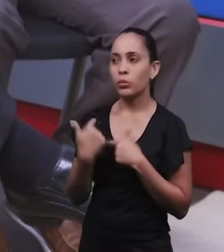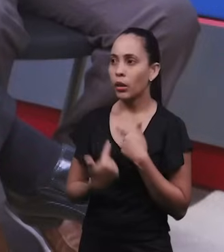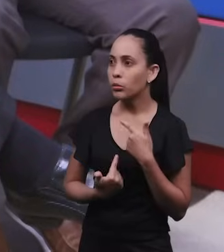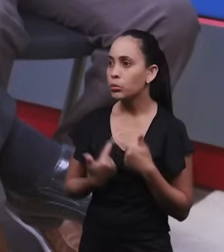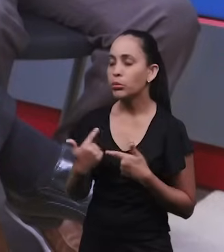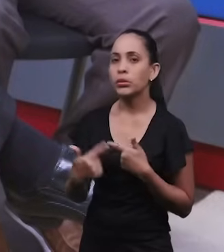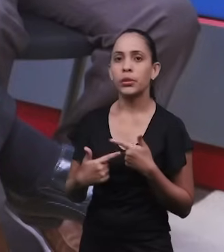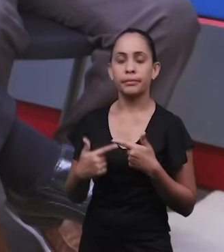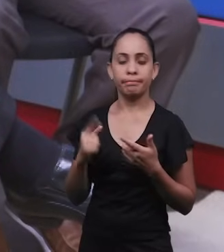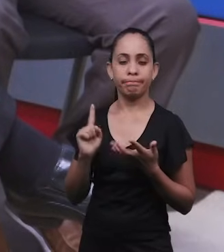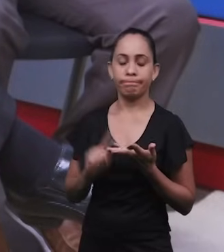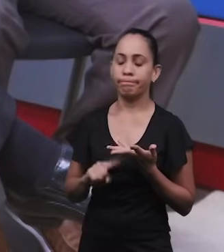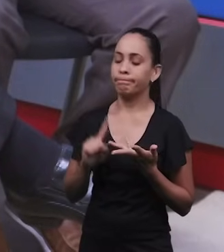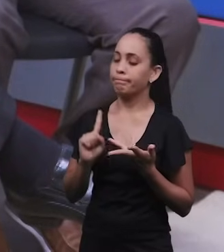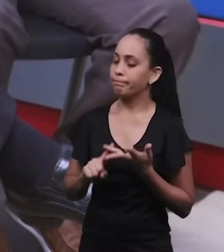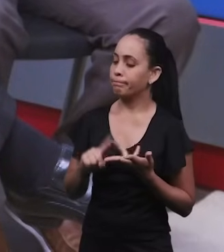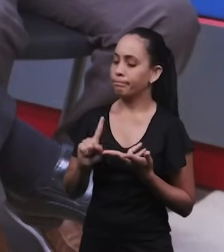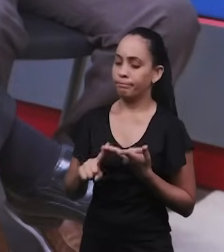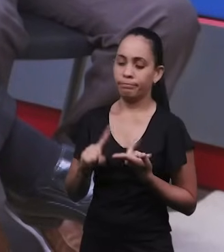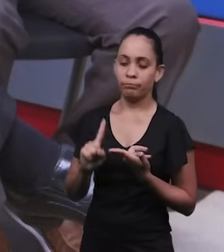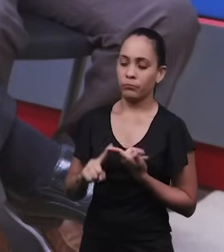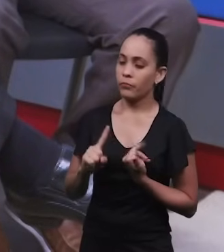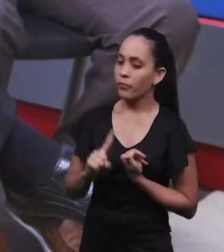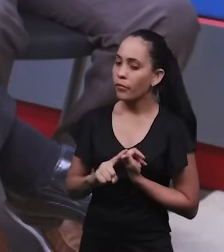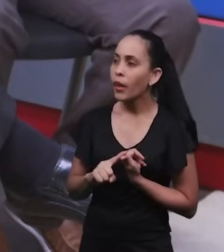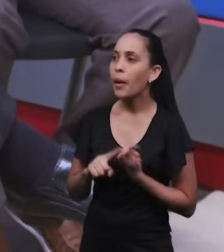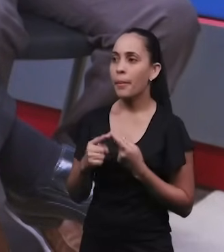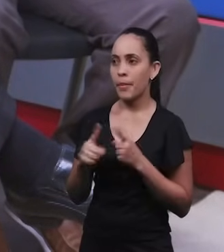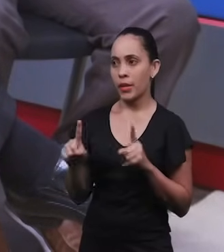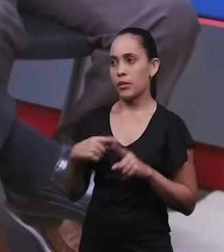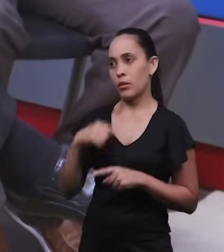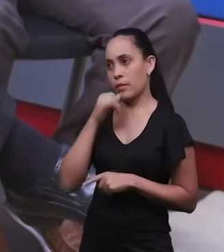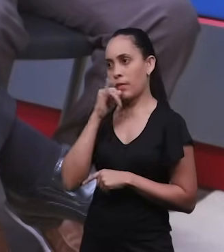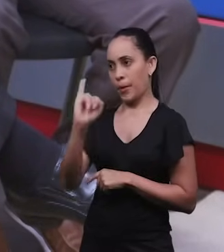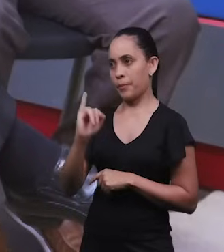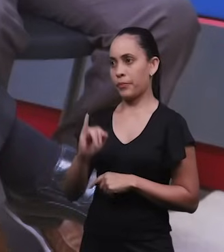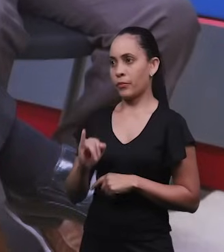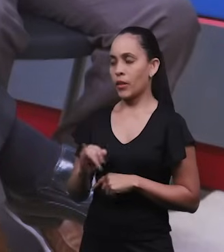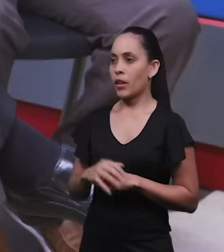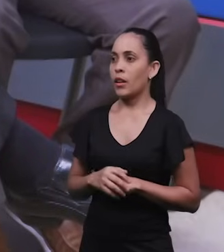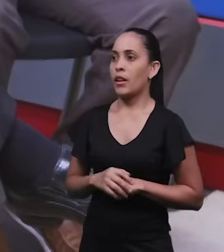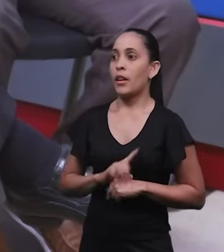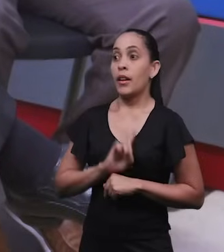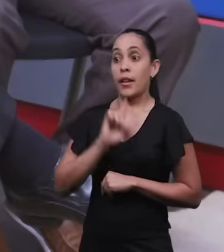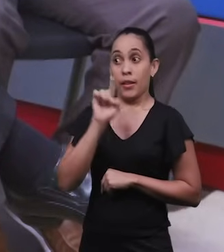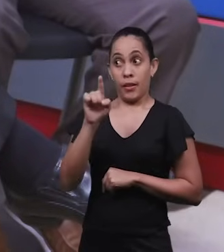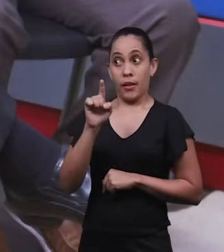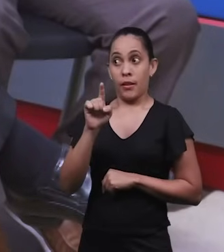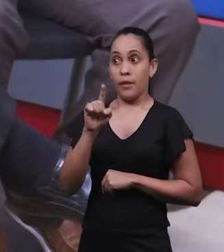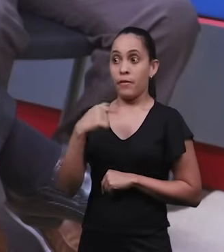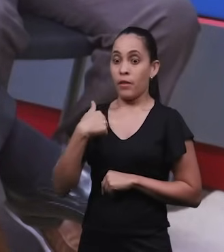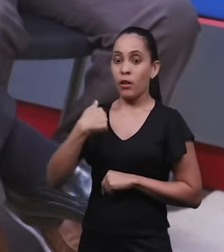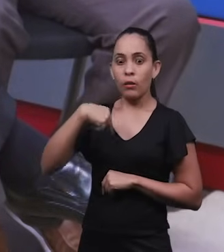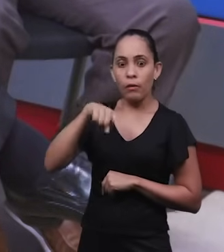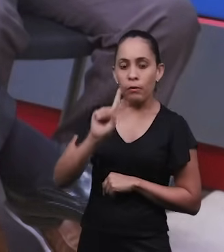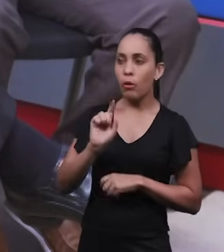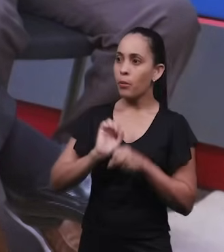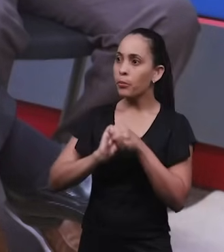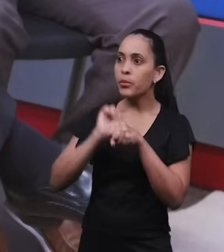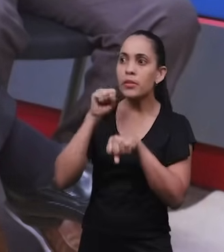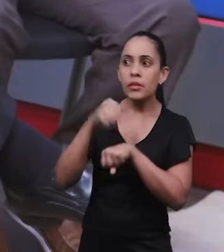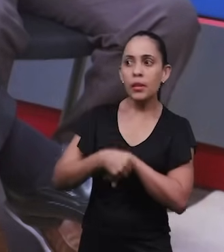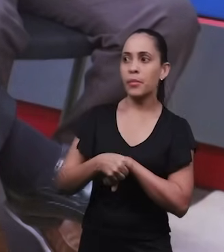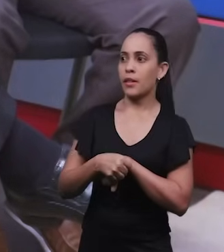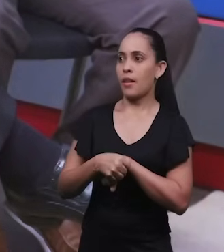luta, estou passando por isso e tal, mas eu quero te dizer, o irmão lá, ele falou que eu vou participar